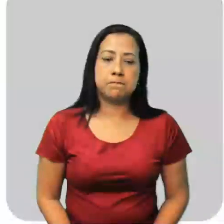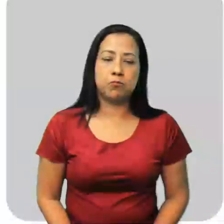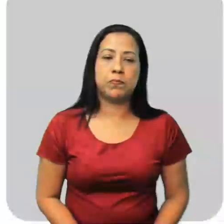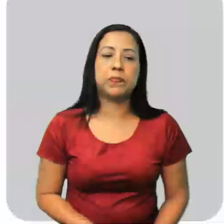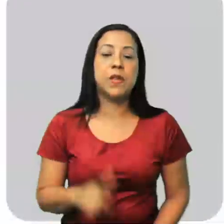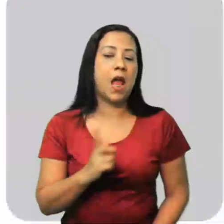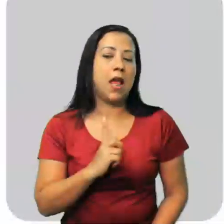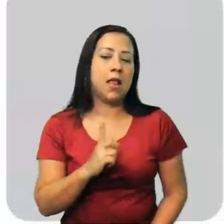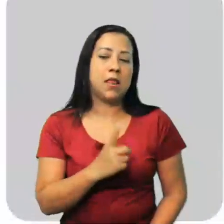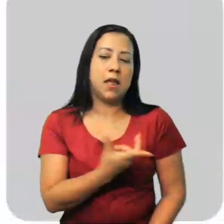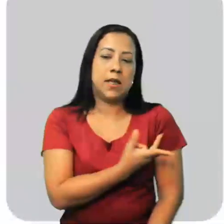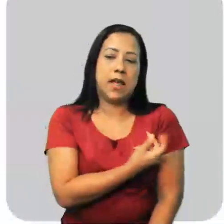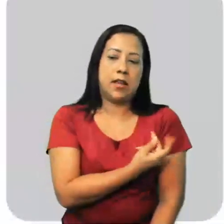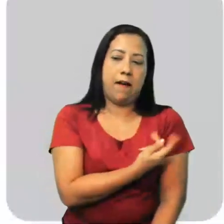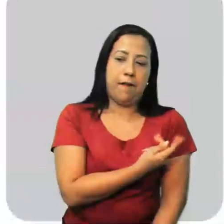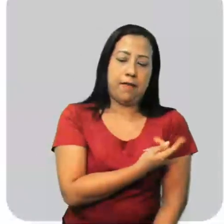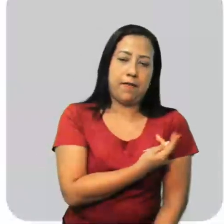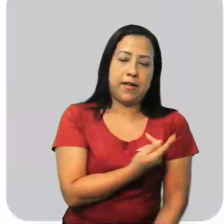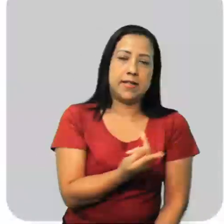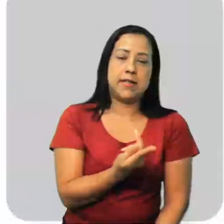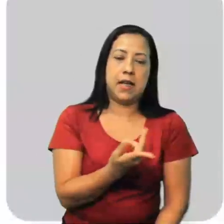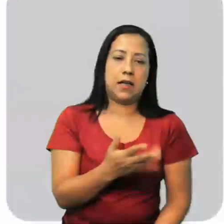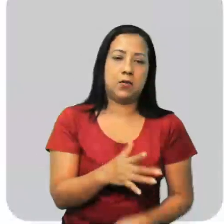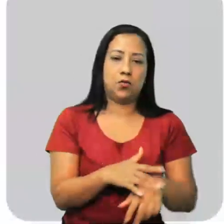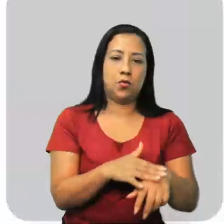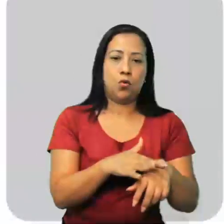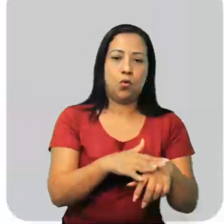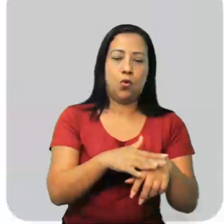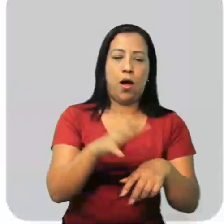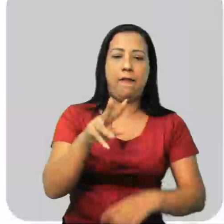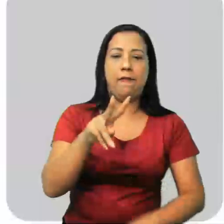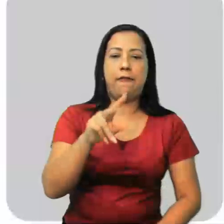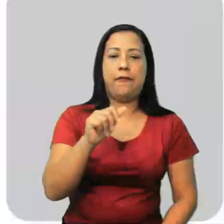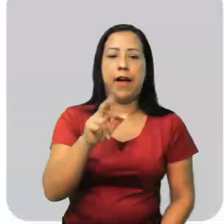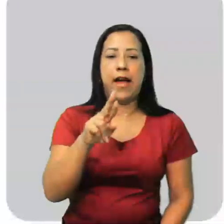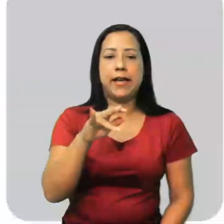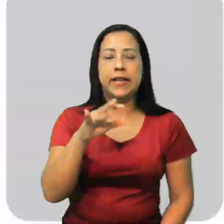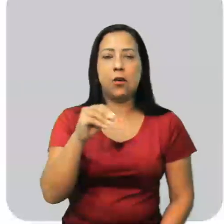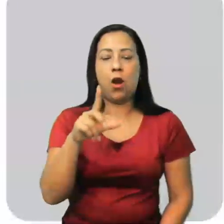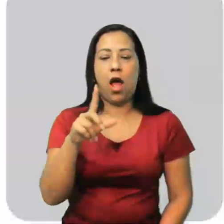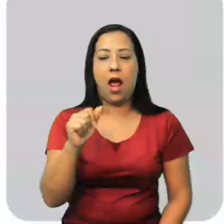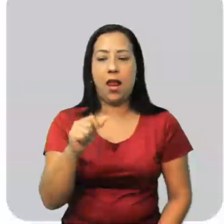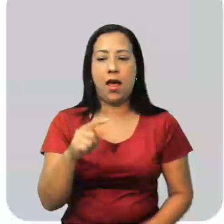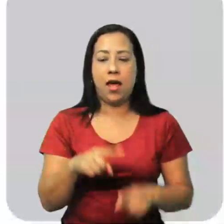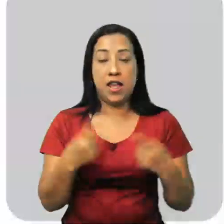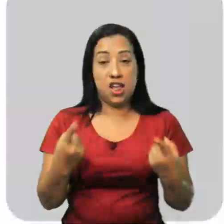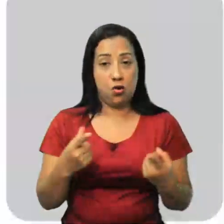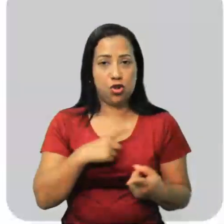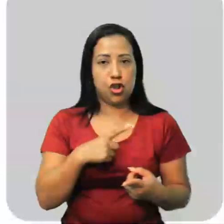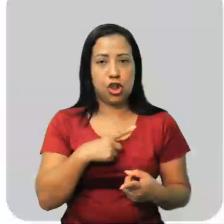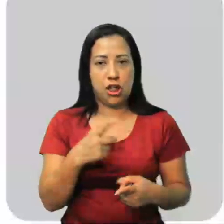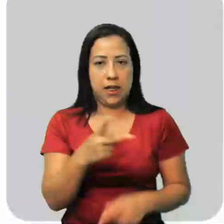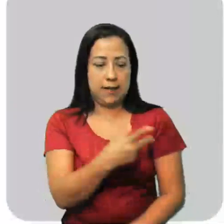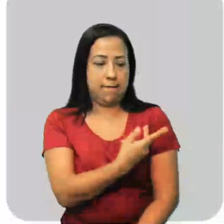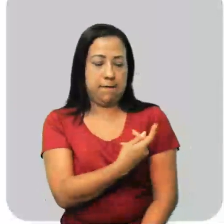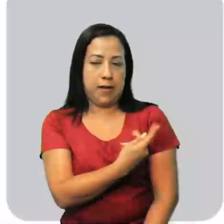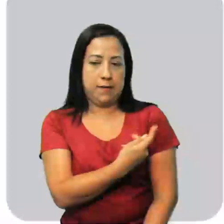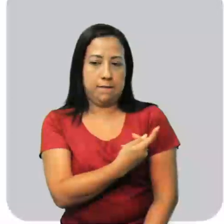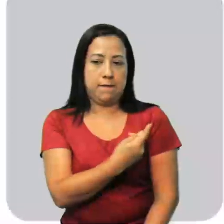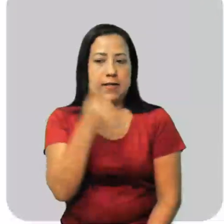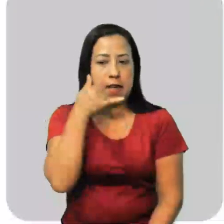tivemos o quê? A vacina contra a varíola. Hoje o maior exemplo é o que nós estamos tendo, a vacina contra a pandemia.